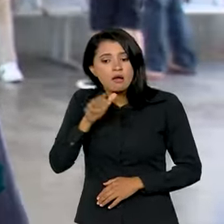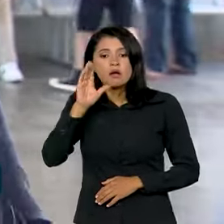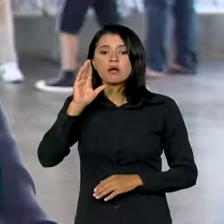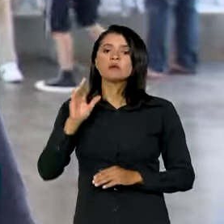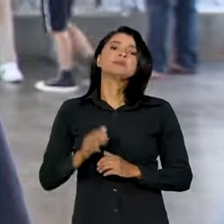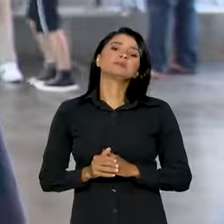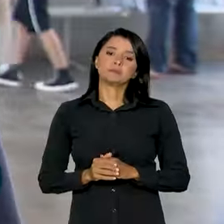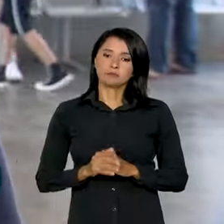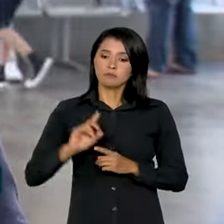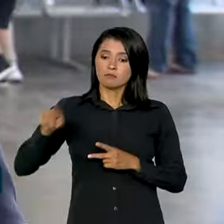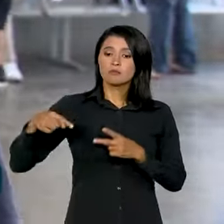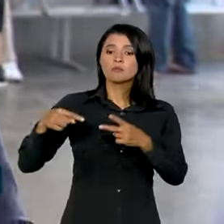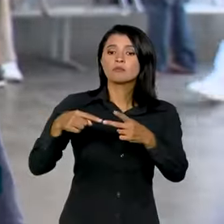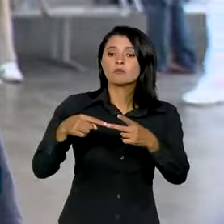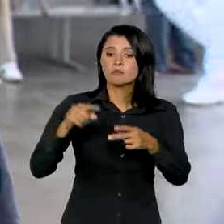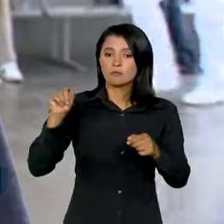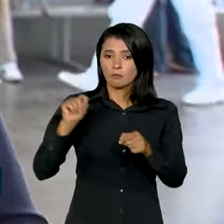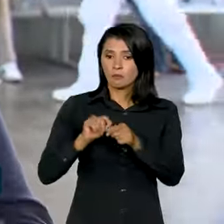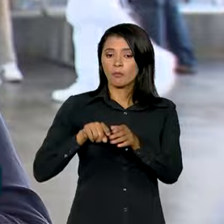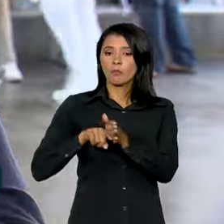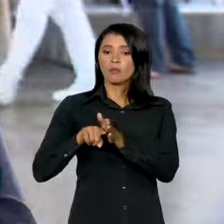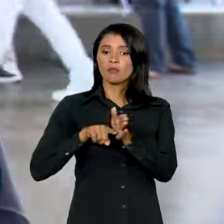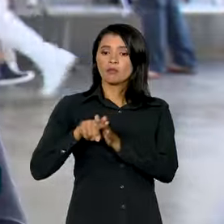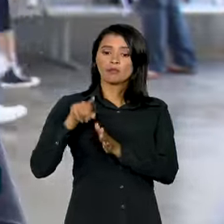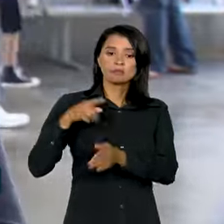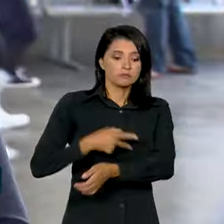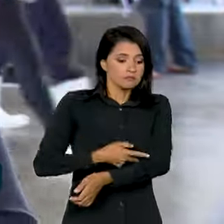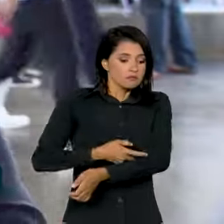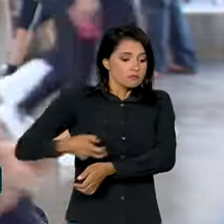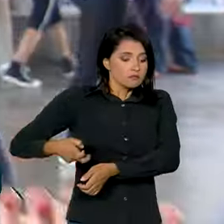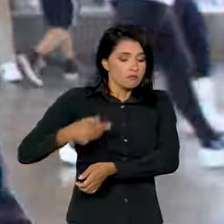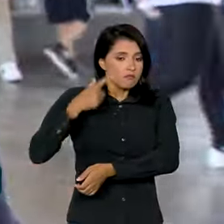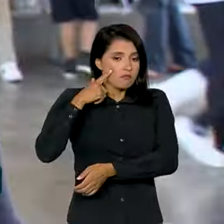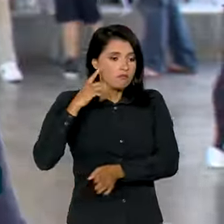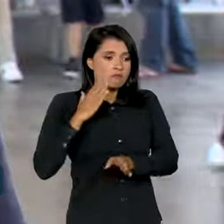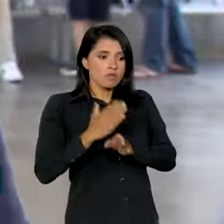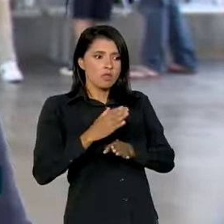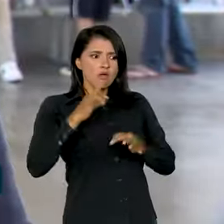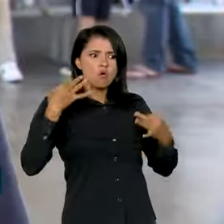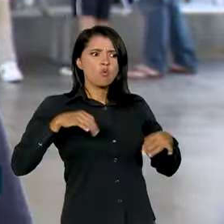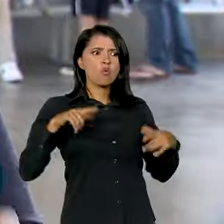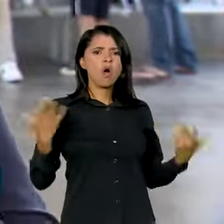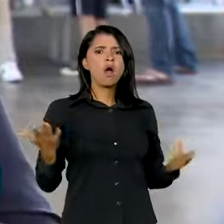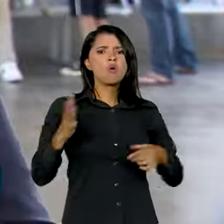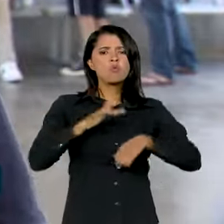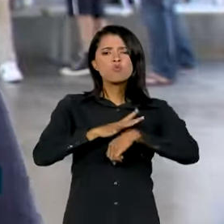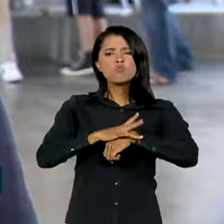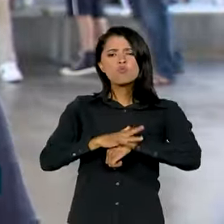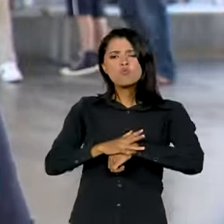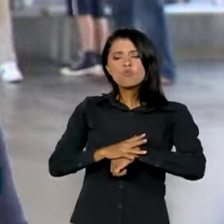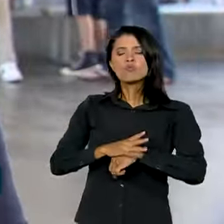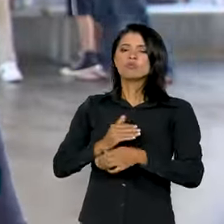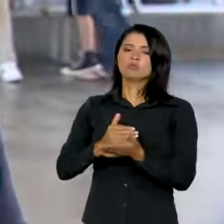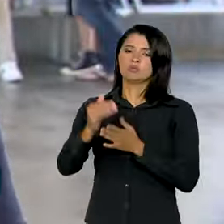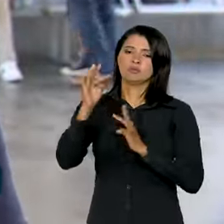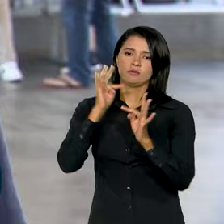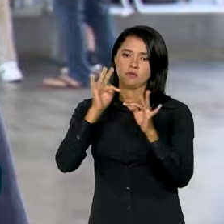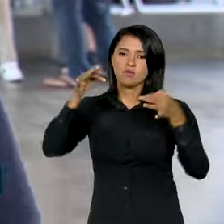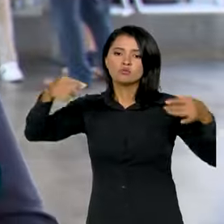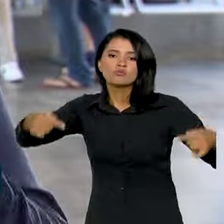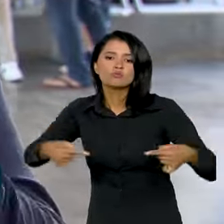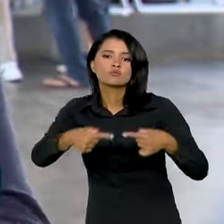água e em seguida realizar o teste para descartar ou identificar a doença e iniciar o tratamento